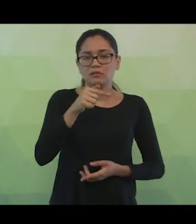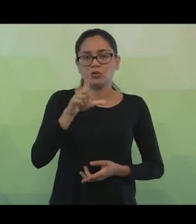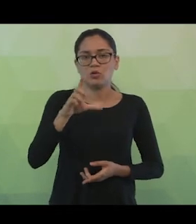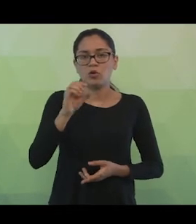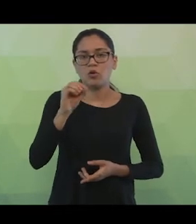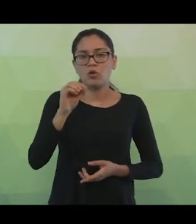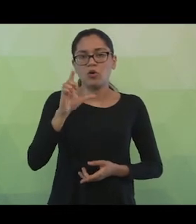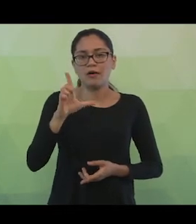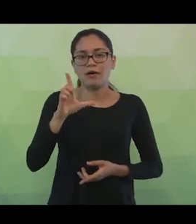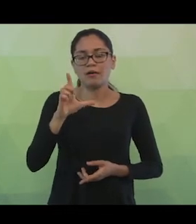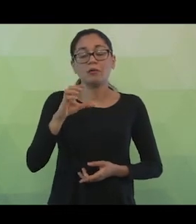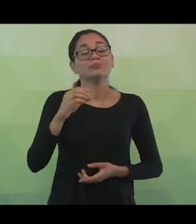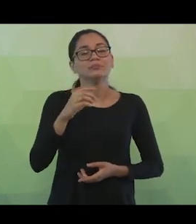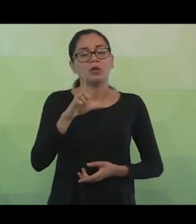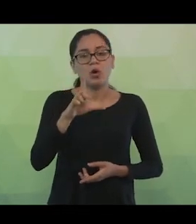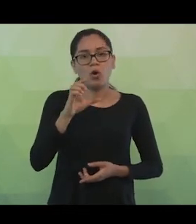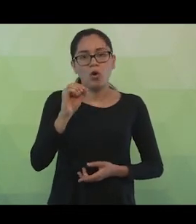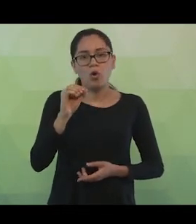locale,